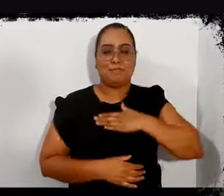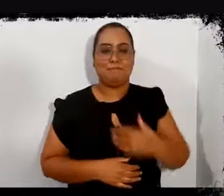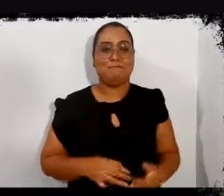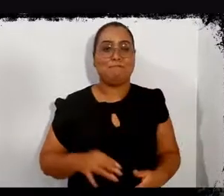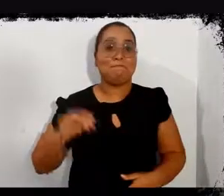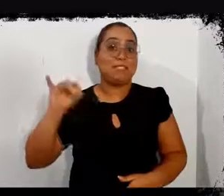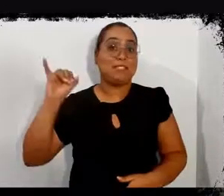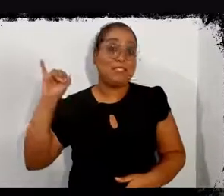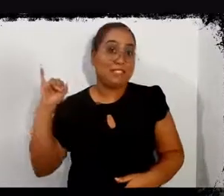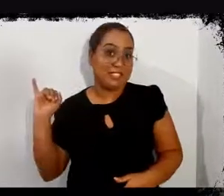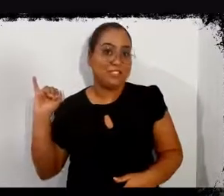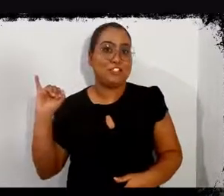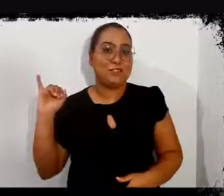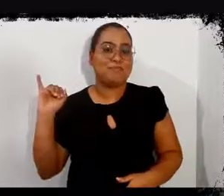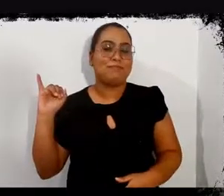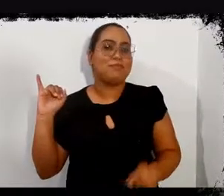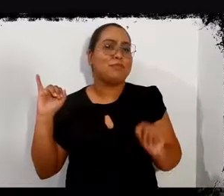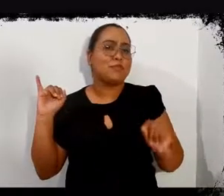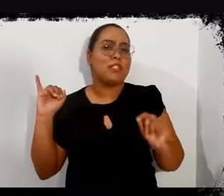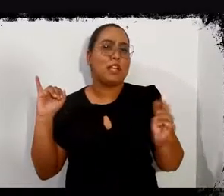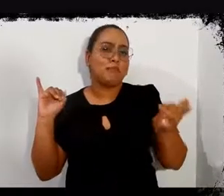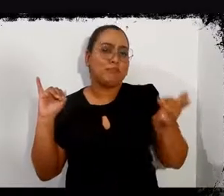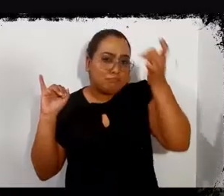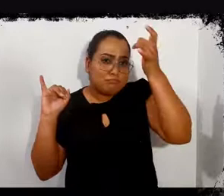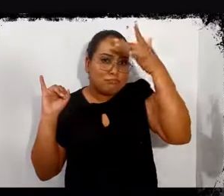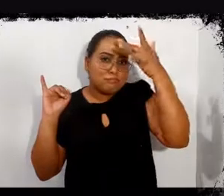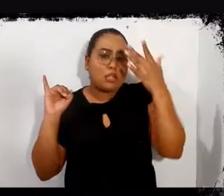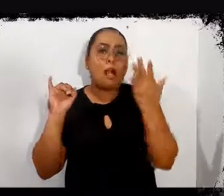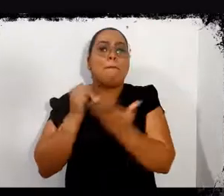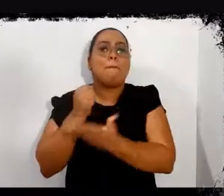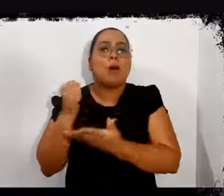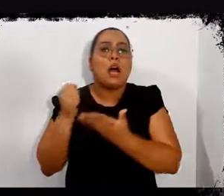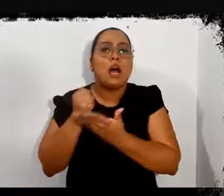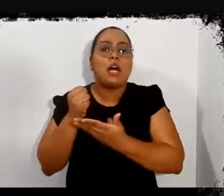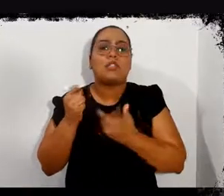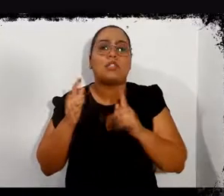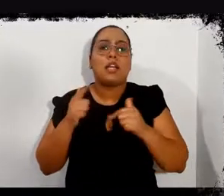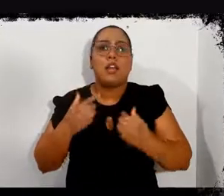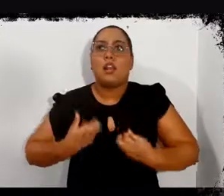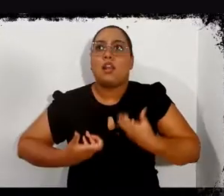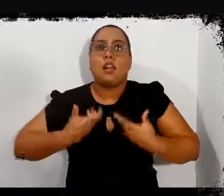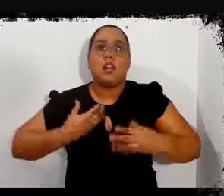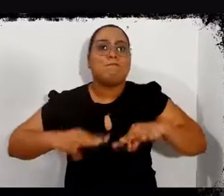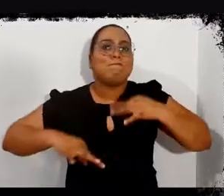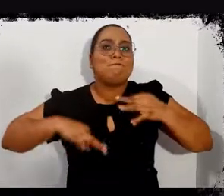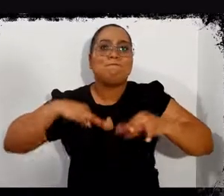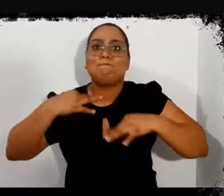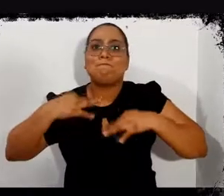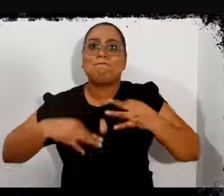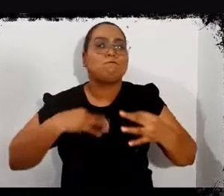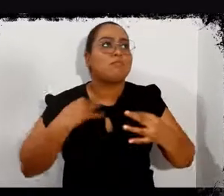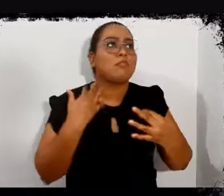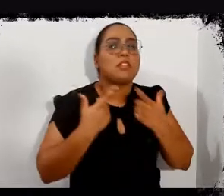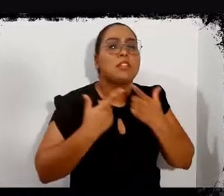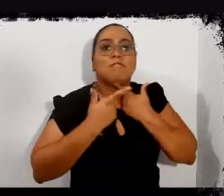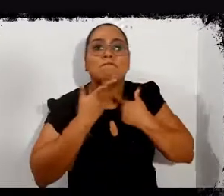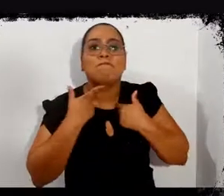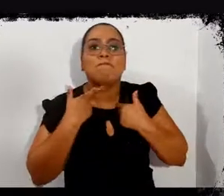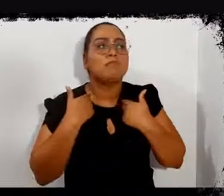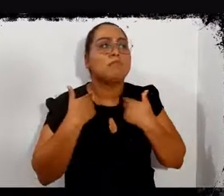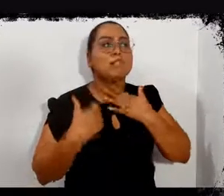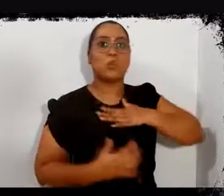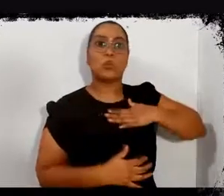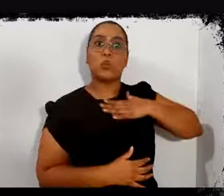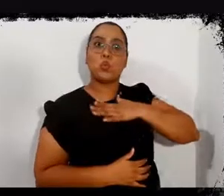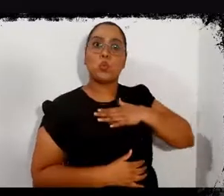ambiente, adequando os instintos primitivos à realidade. Está relacionado